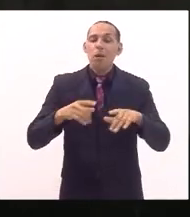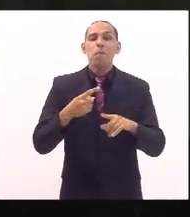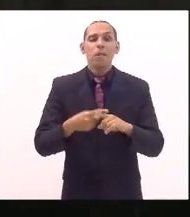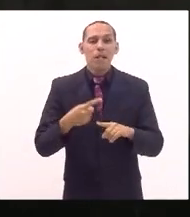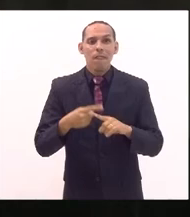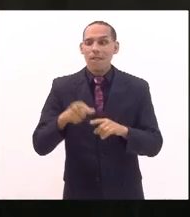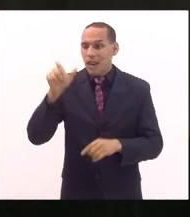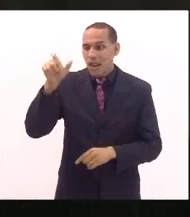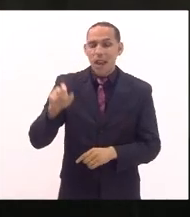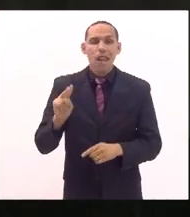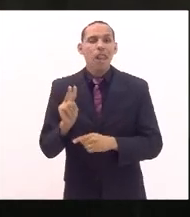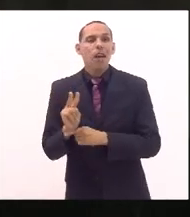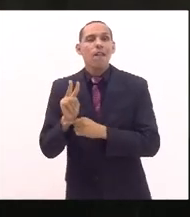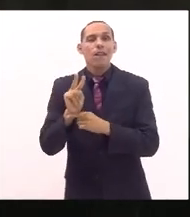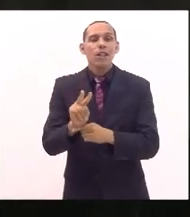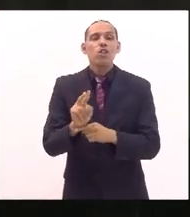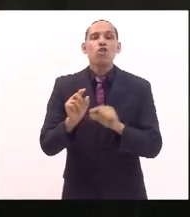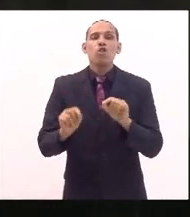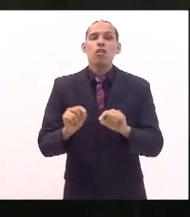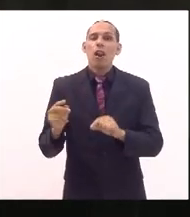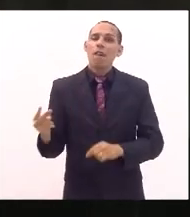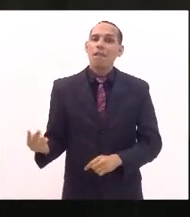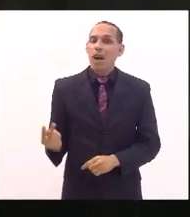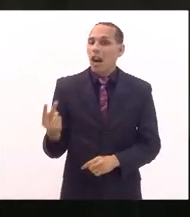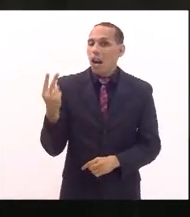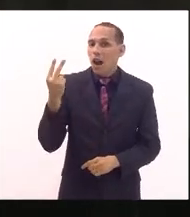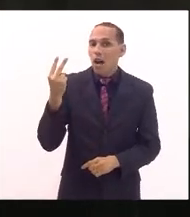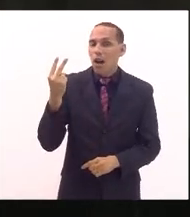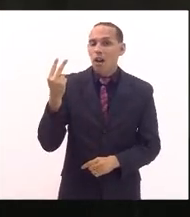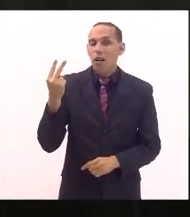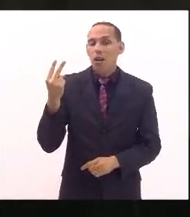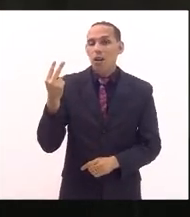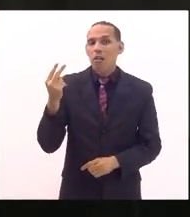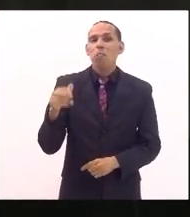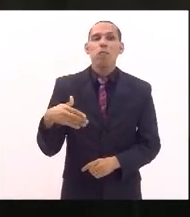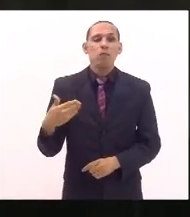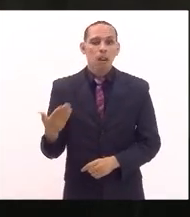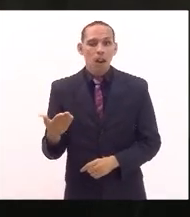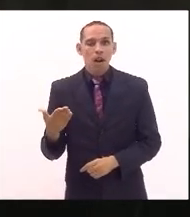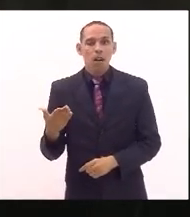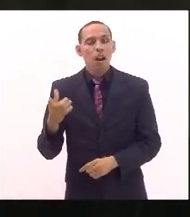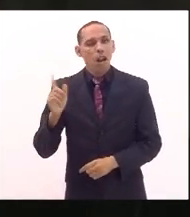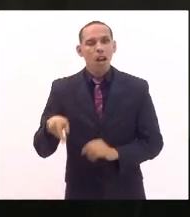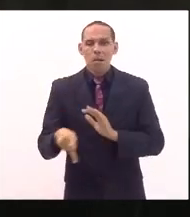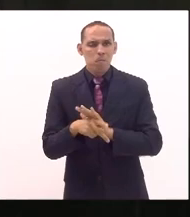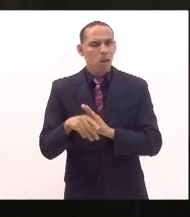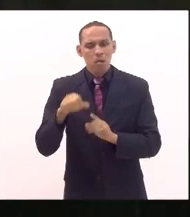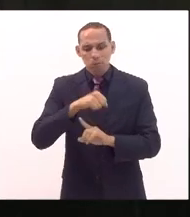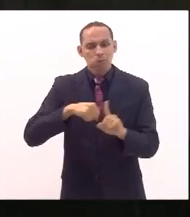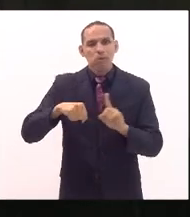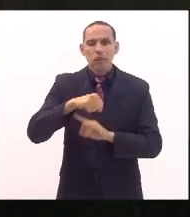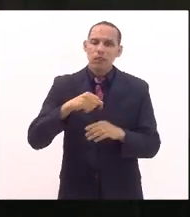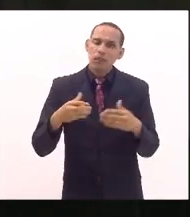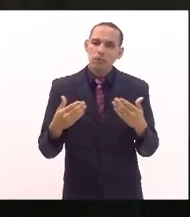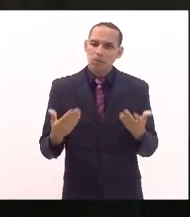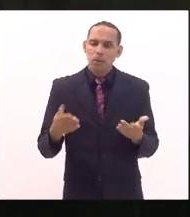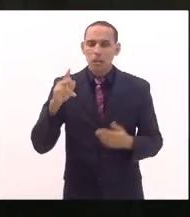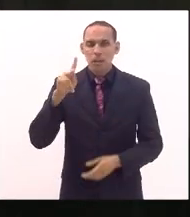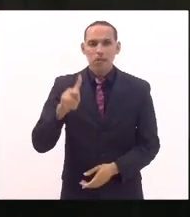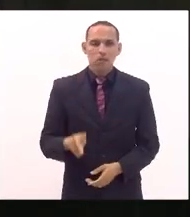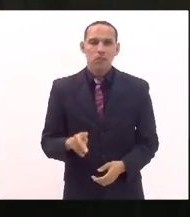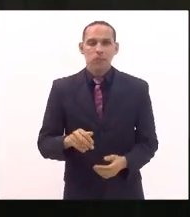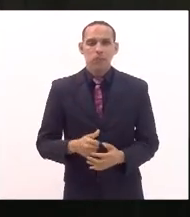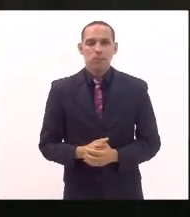exatamente por defender os valores que pautaram a nossa sociedade por isso senhor